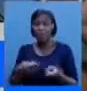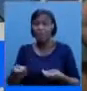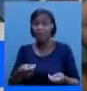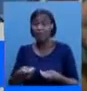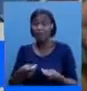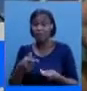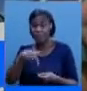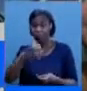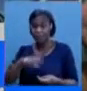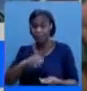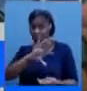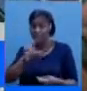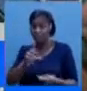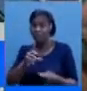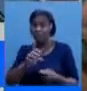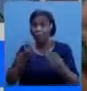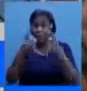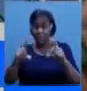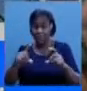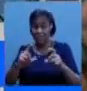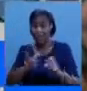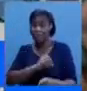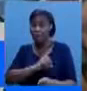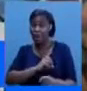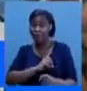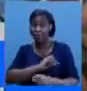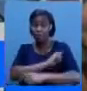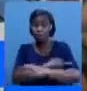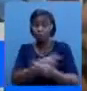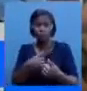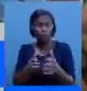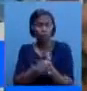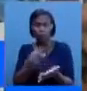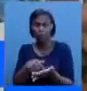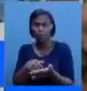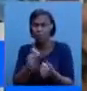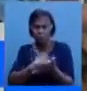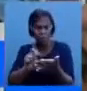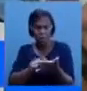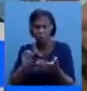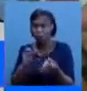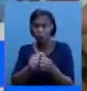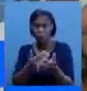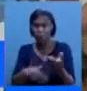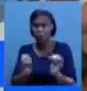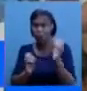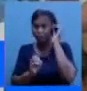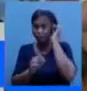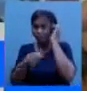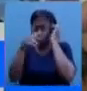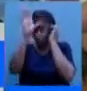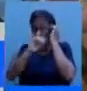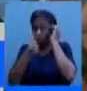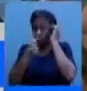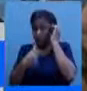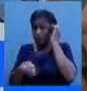doméstico a uma empresa privada em monopólio sem publicar uma única folha de papel. Este governo teve a coragem de fazer um contrato